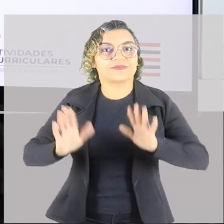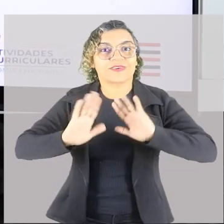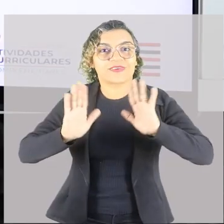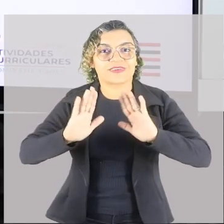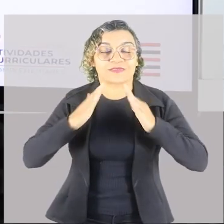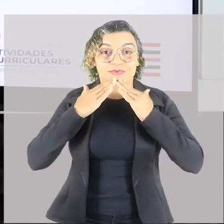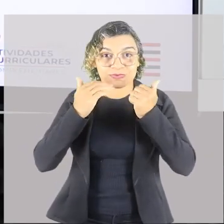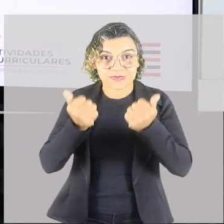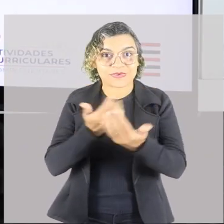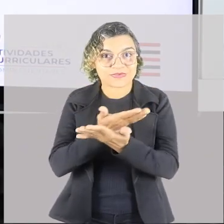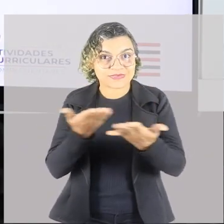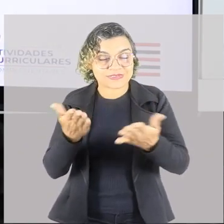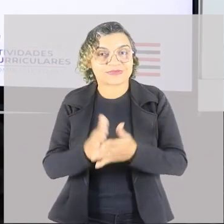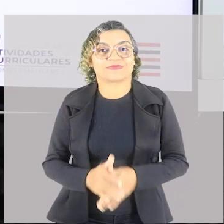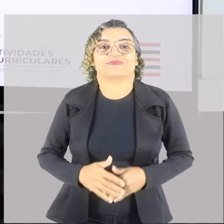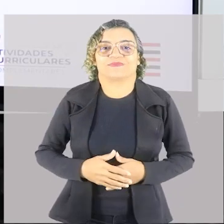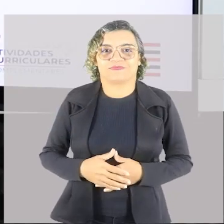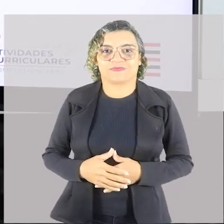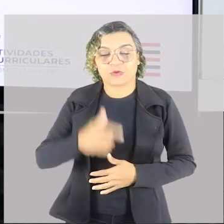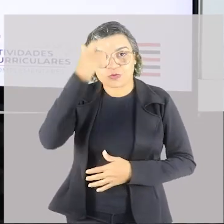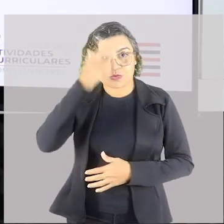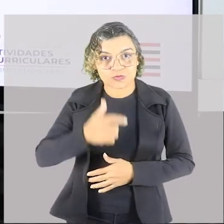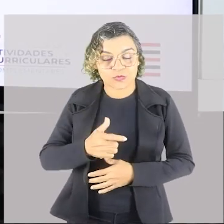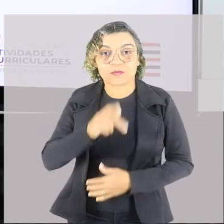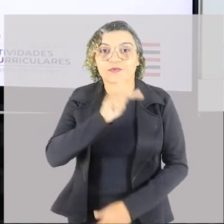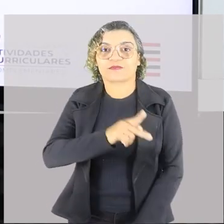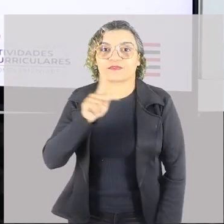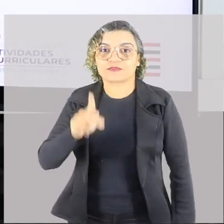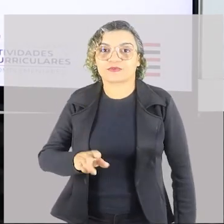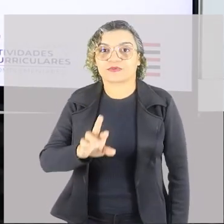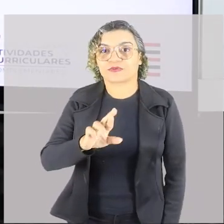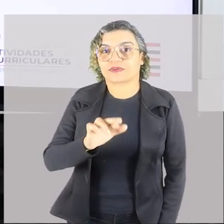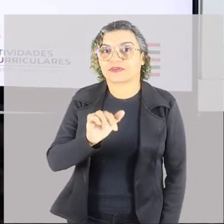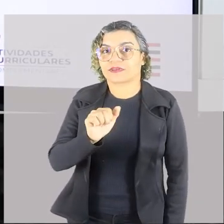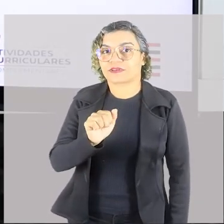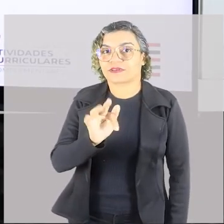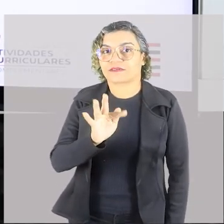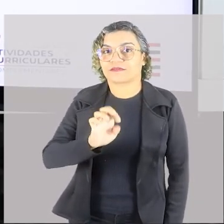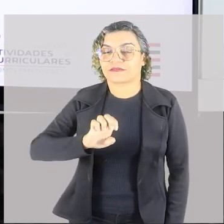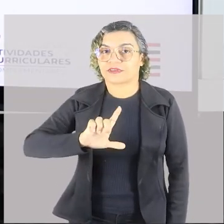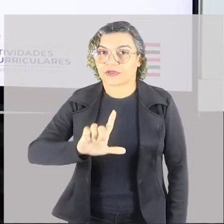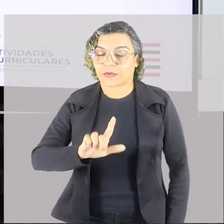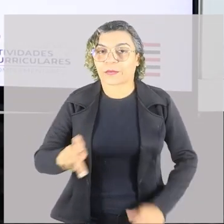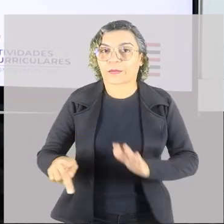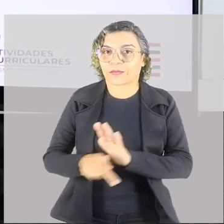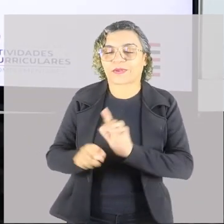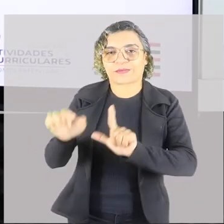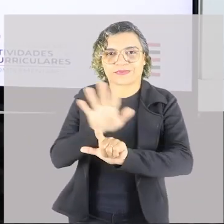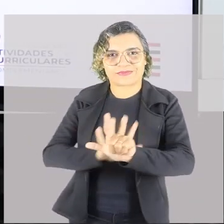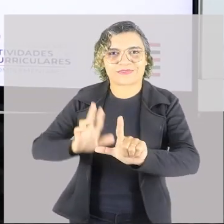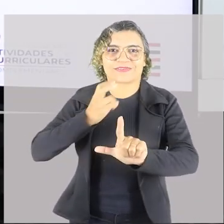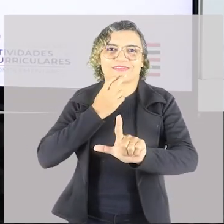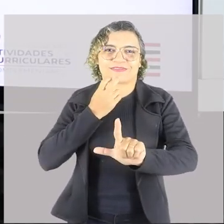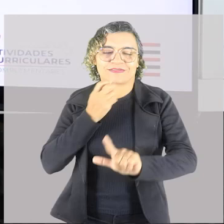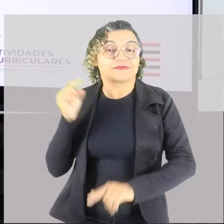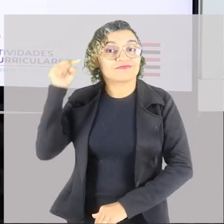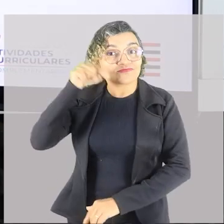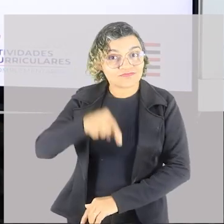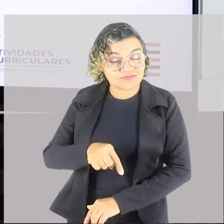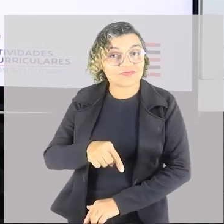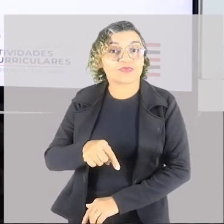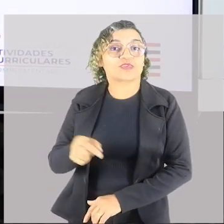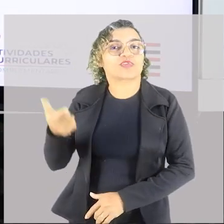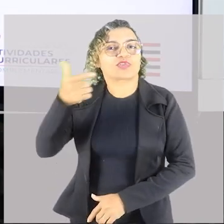Fala galera, tudo bem com vocês? Aqui quem fala é o professor Rafael Carlos, de Sociologia, da plataforma Gonçalves Dias. E a gente está aqui mais um vídeo